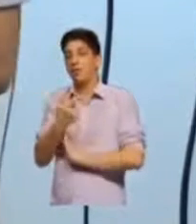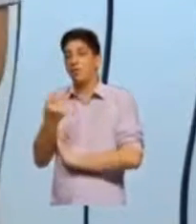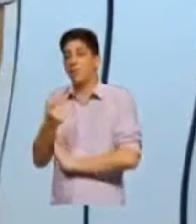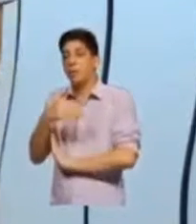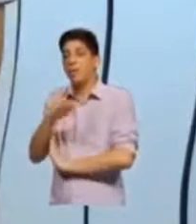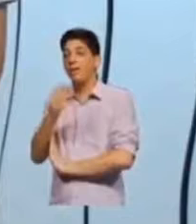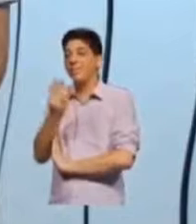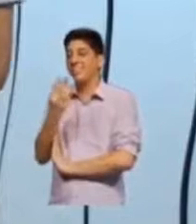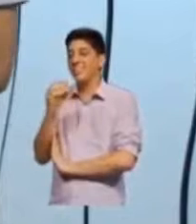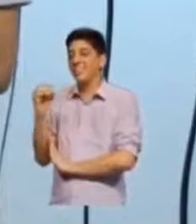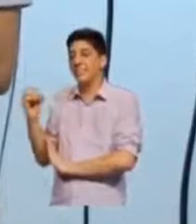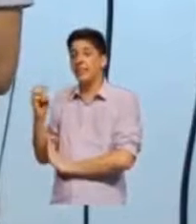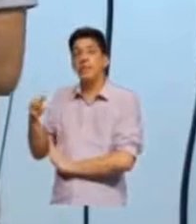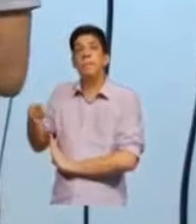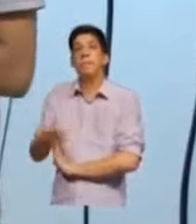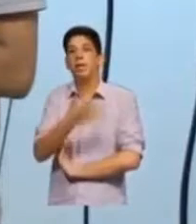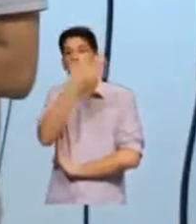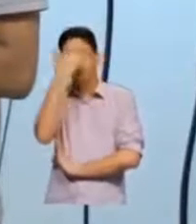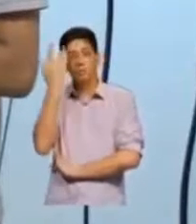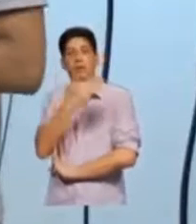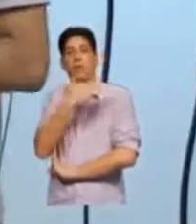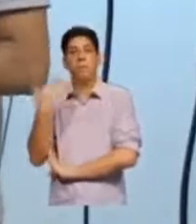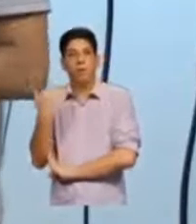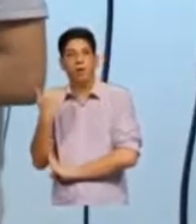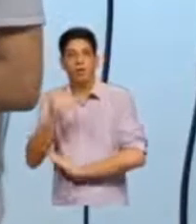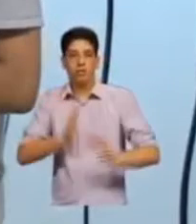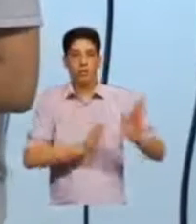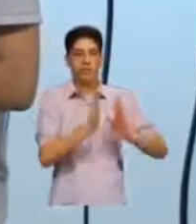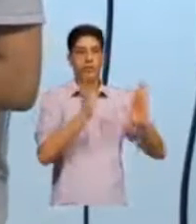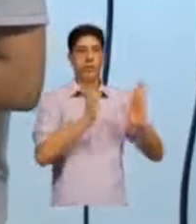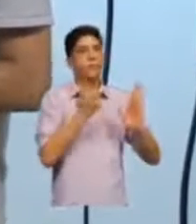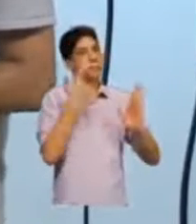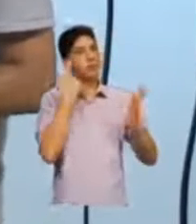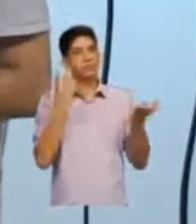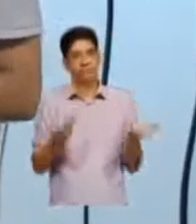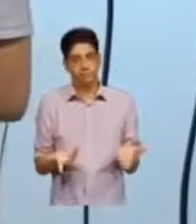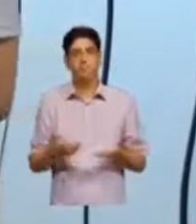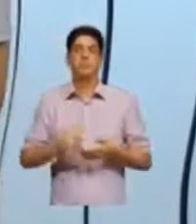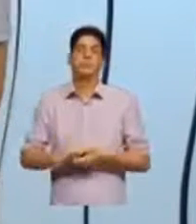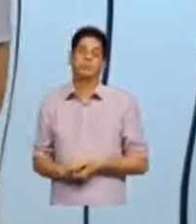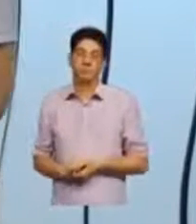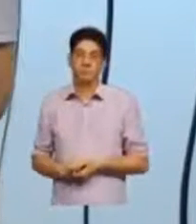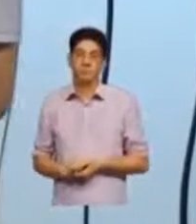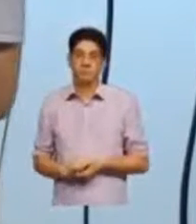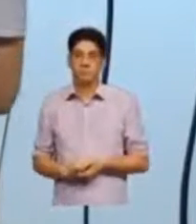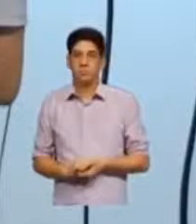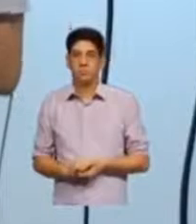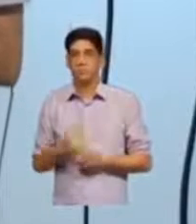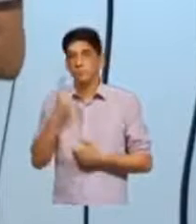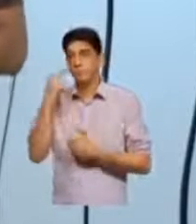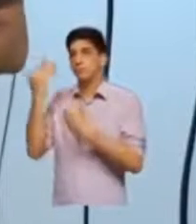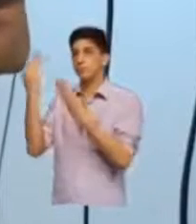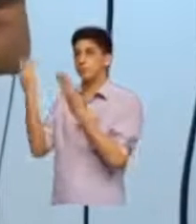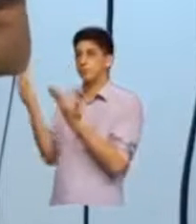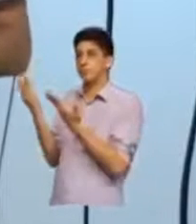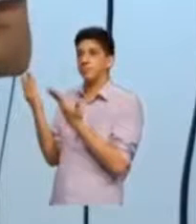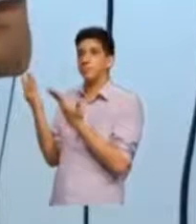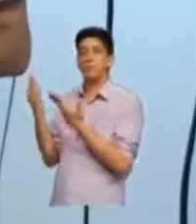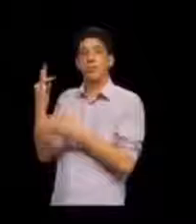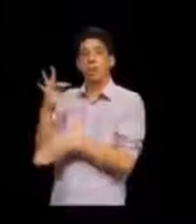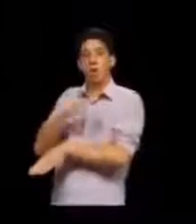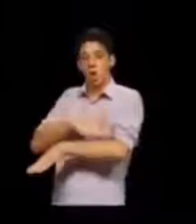até 1977, 1980, porque ela é erradicada. Então aqui, olha, as lesões no corpo por conta da